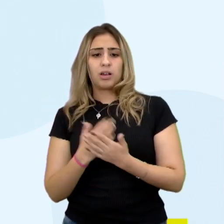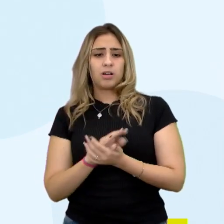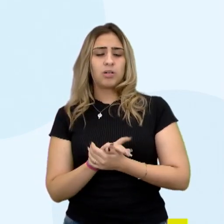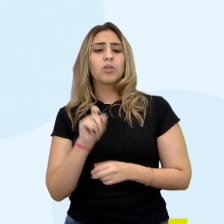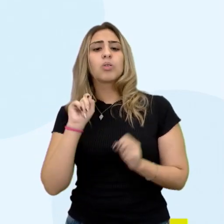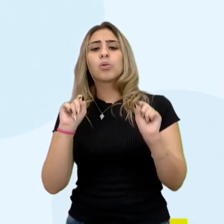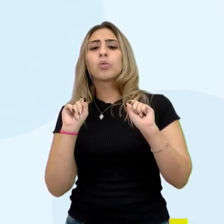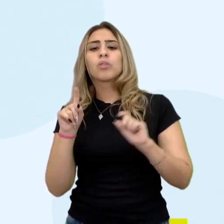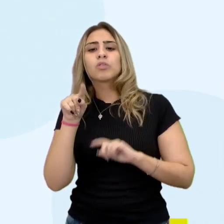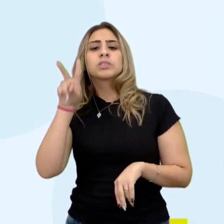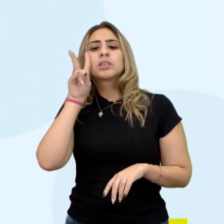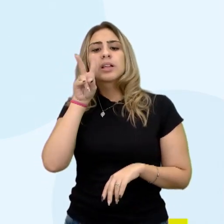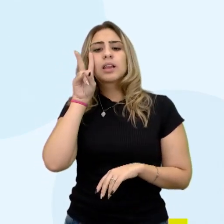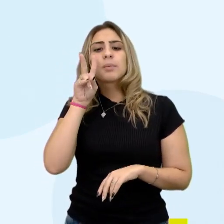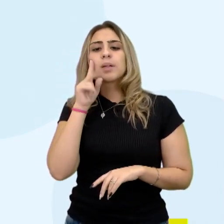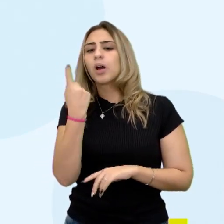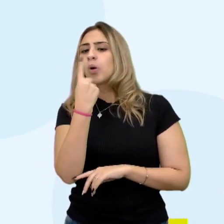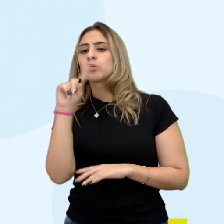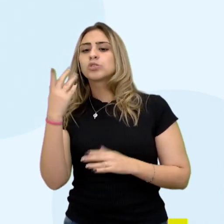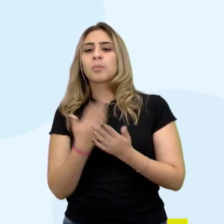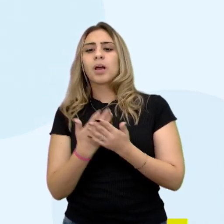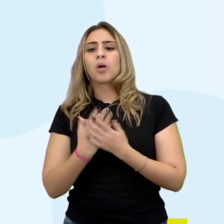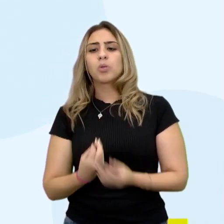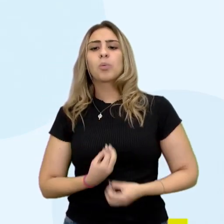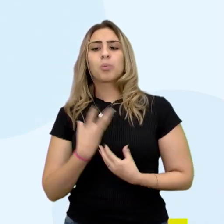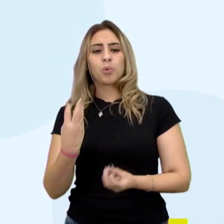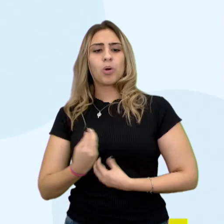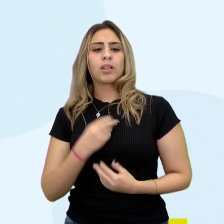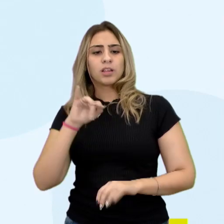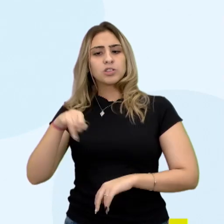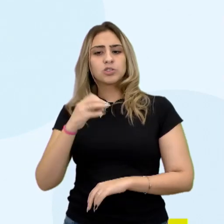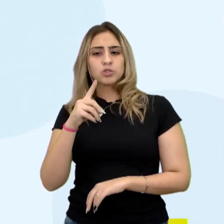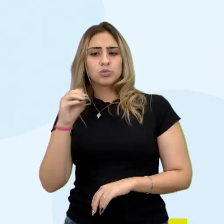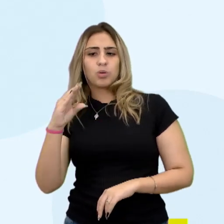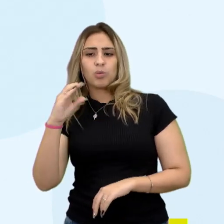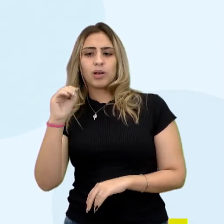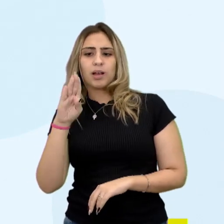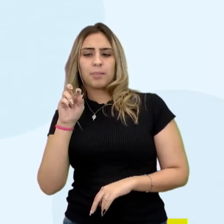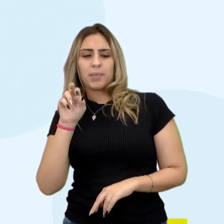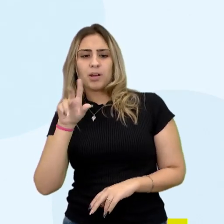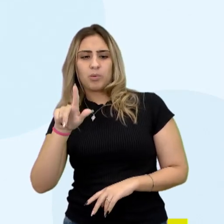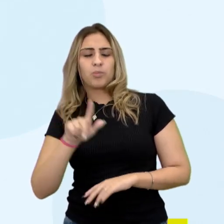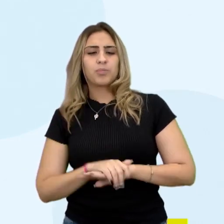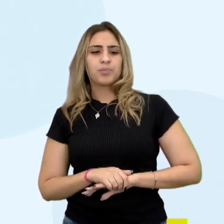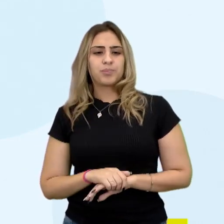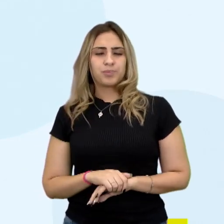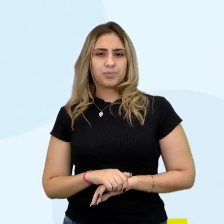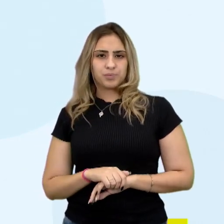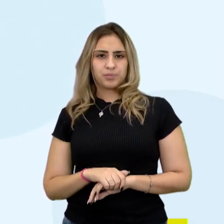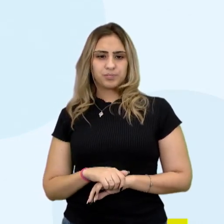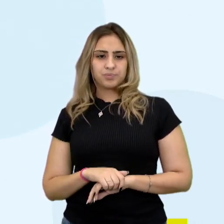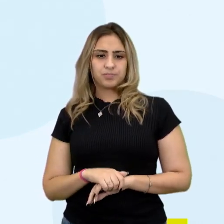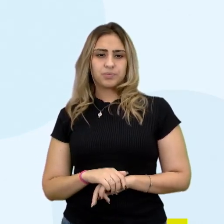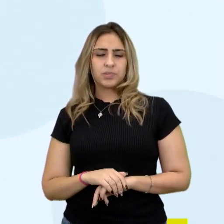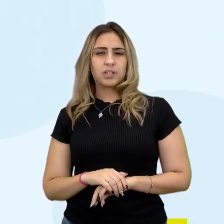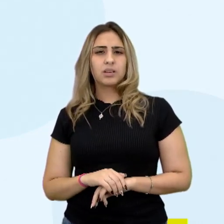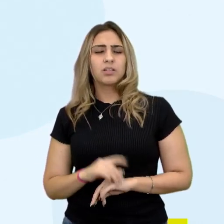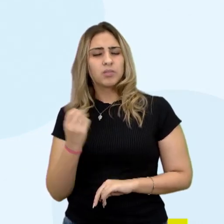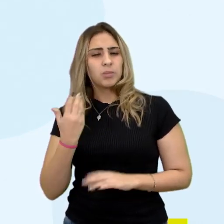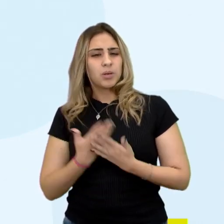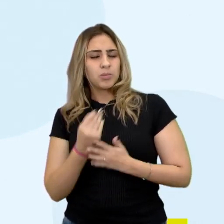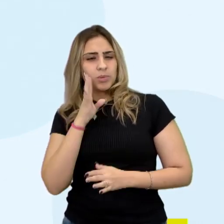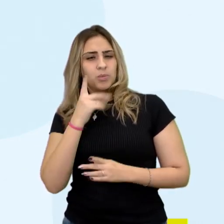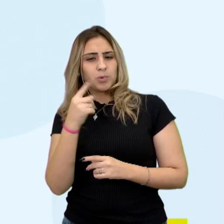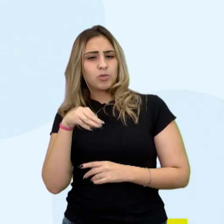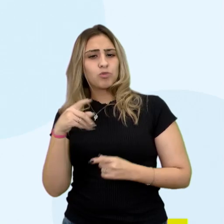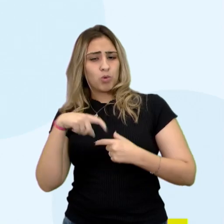Do que você se lembra quanto à última aula sobre o poeta João Cabral de Melo Neto? Foi uma aula bem bacana, 1 minuto,